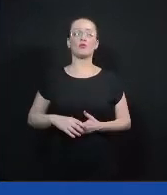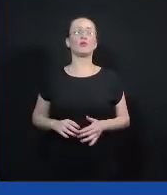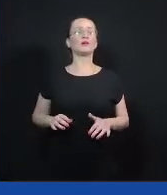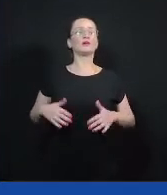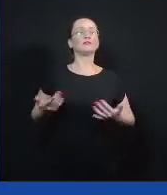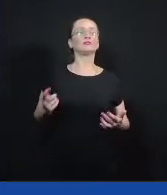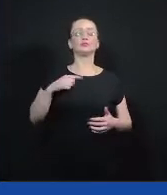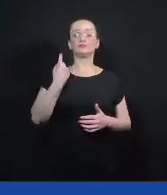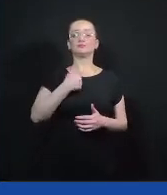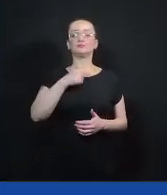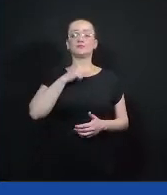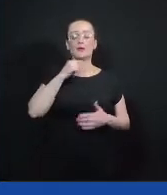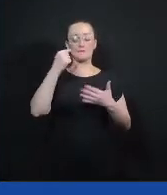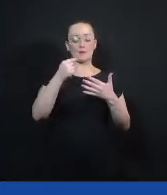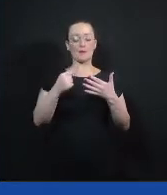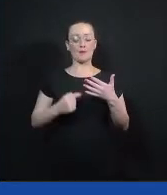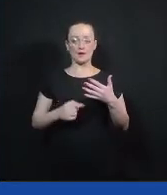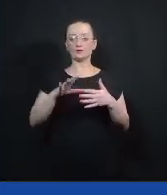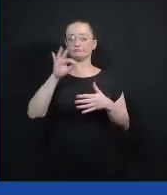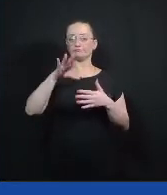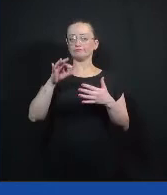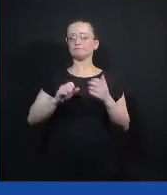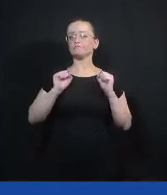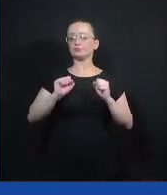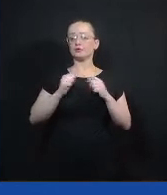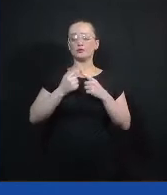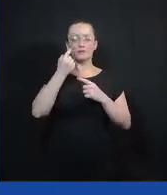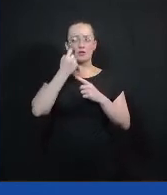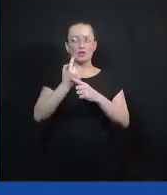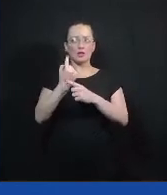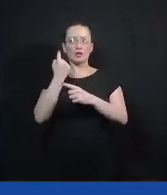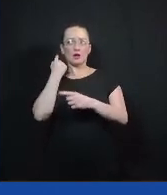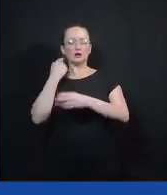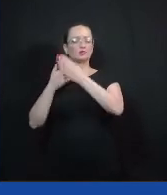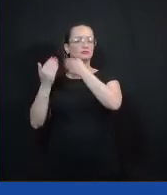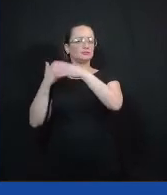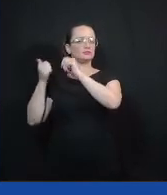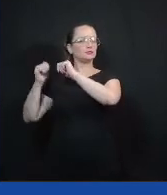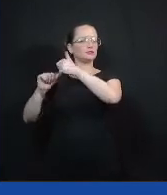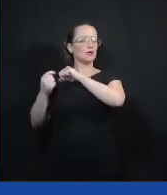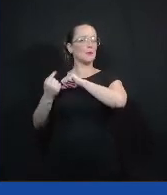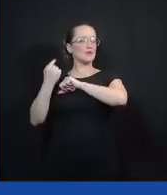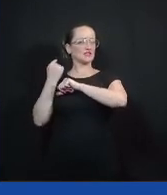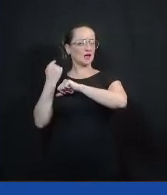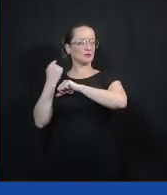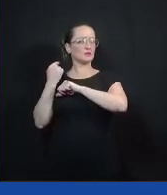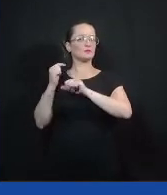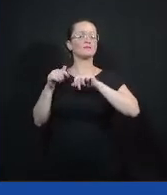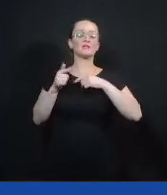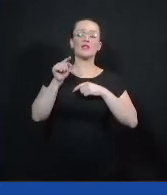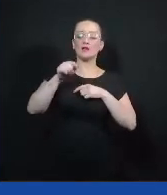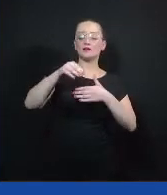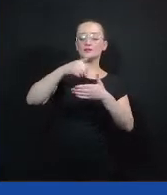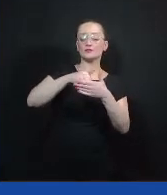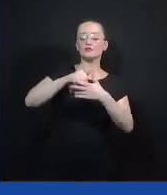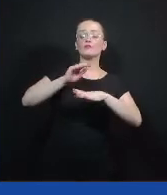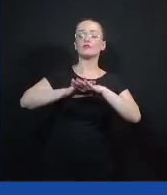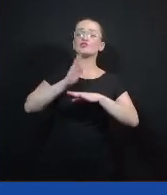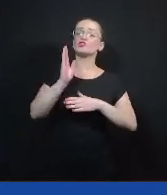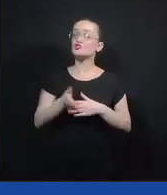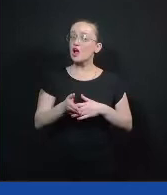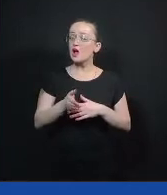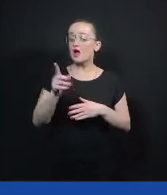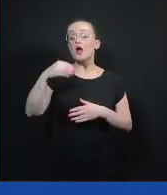A gente tem aí várias opções. A gente pode olhar para trás, uma avaliação retrospectiva, né? O que que esse candidato fez? Qual que é a